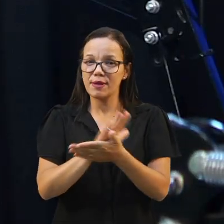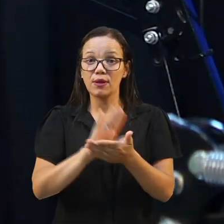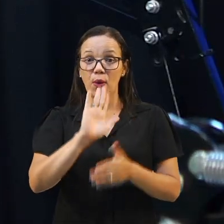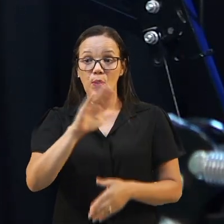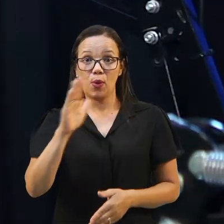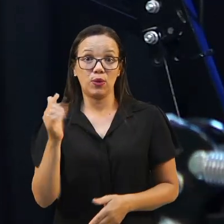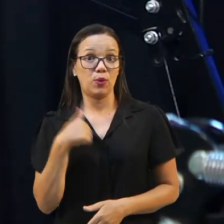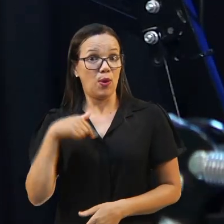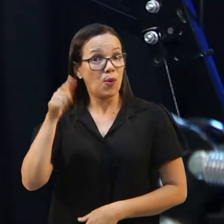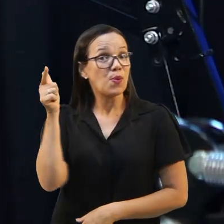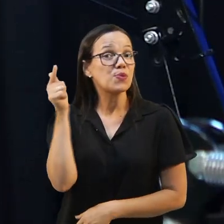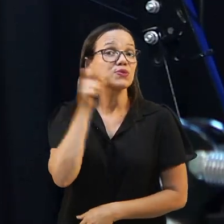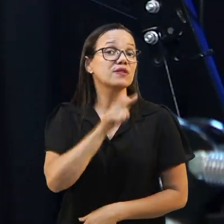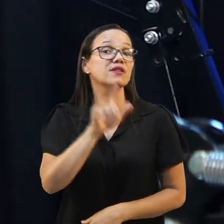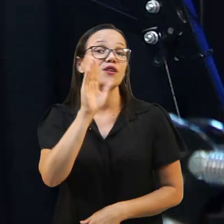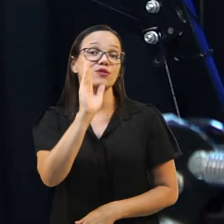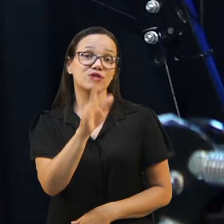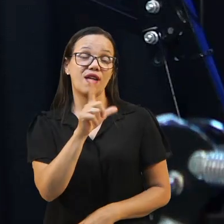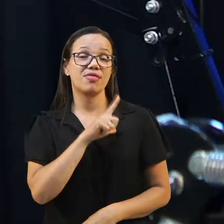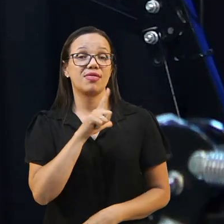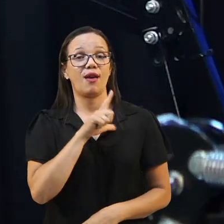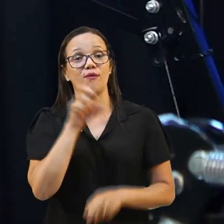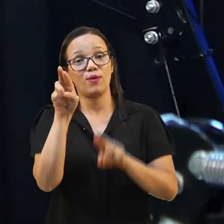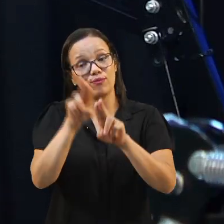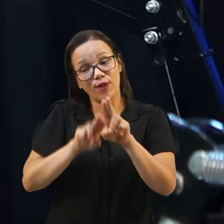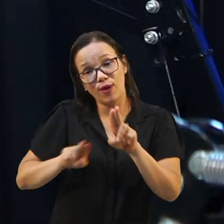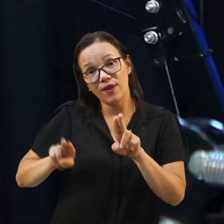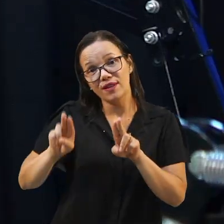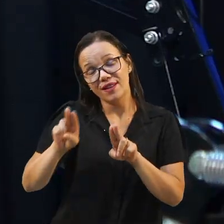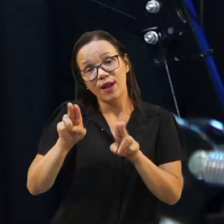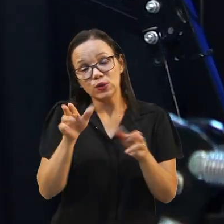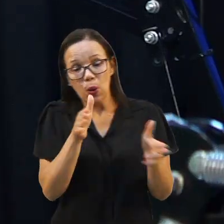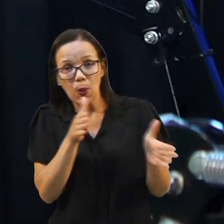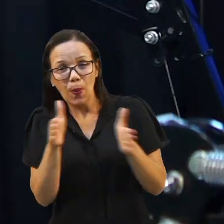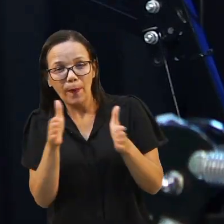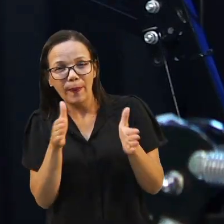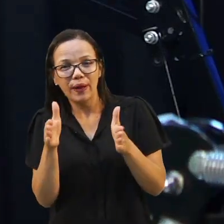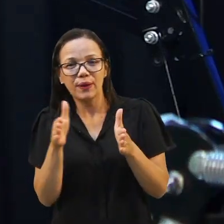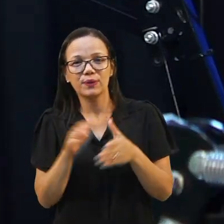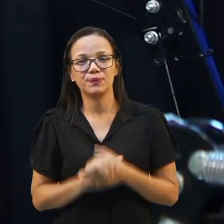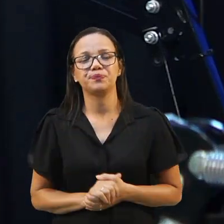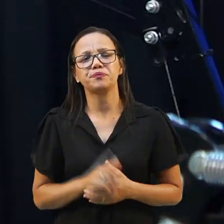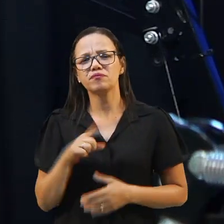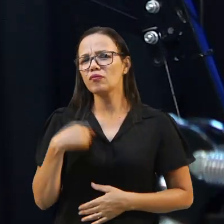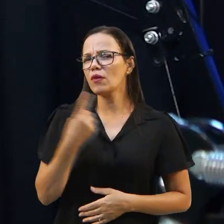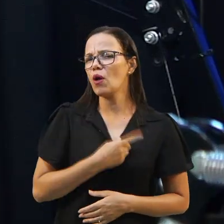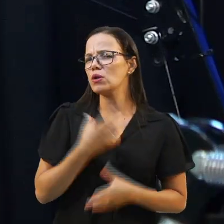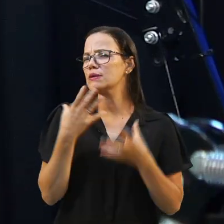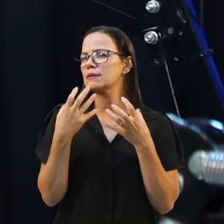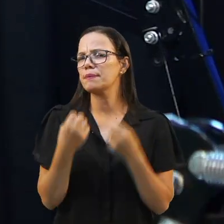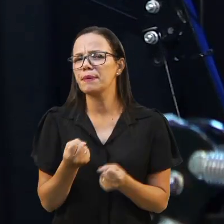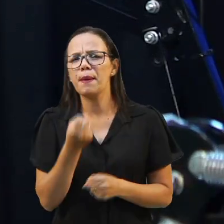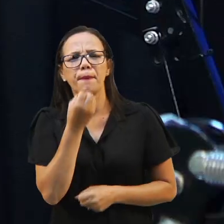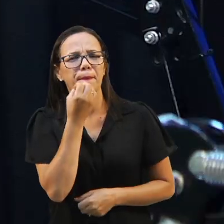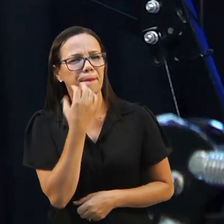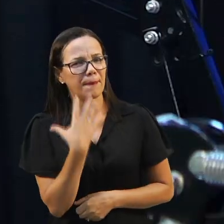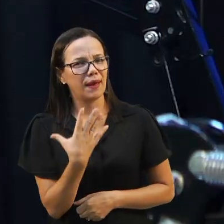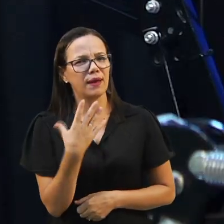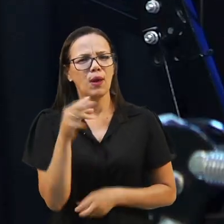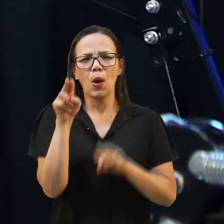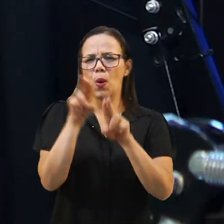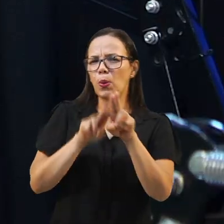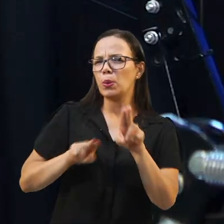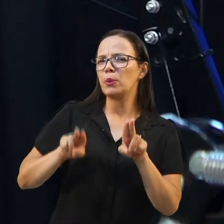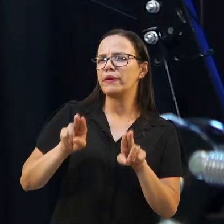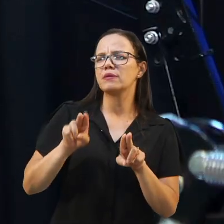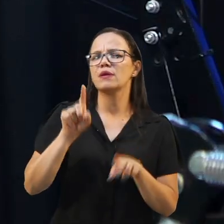eu adquiri, eu já estava na universidade na época. Na época a gente ganhava bem na universidade. A